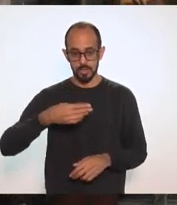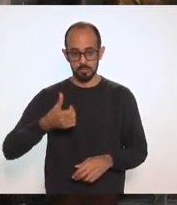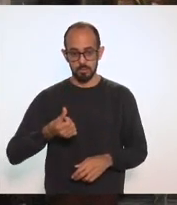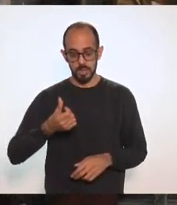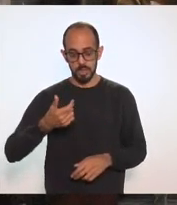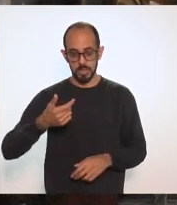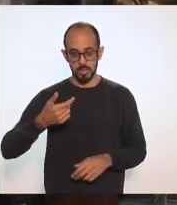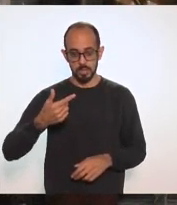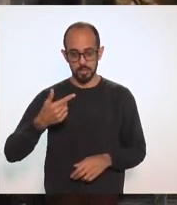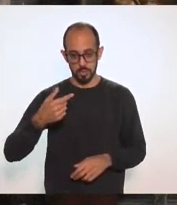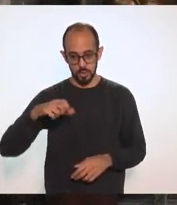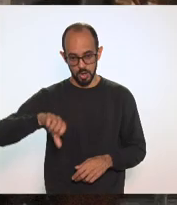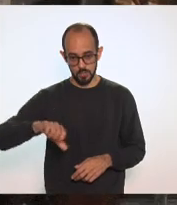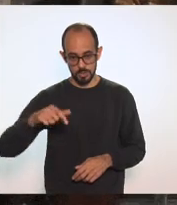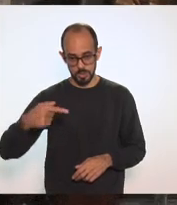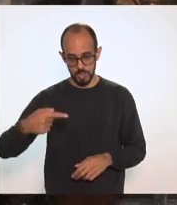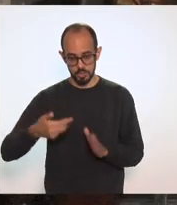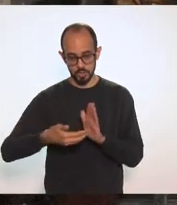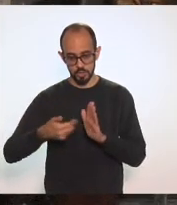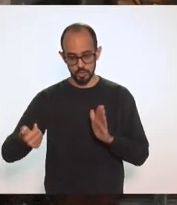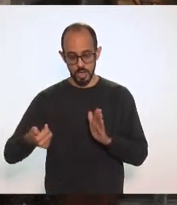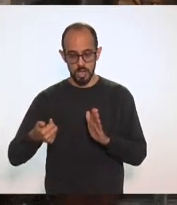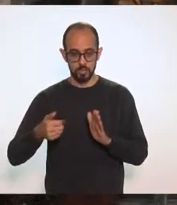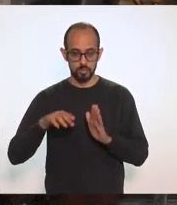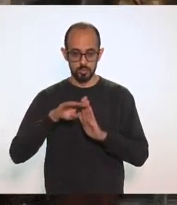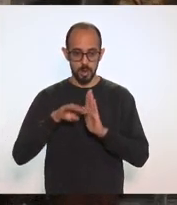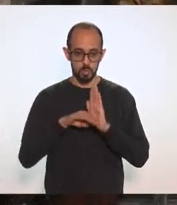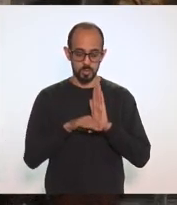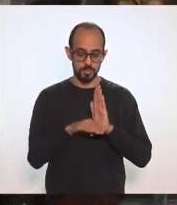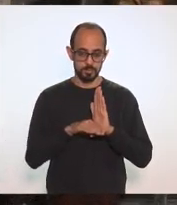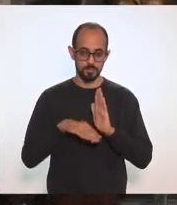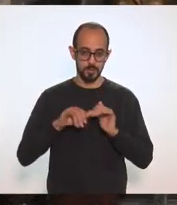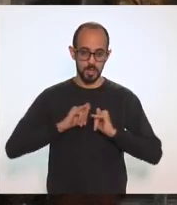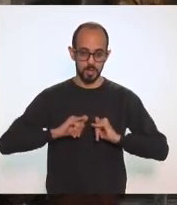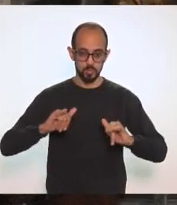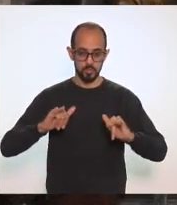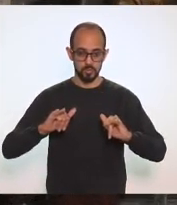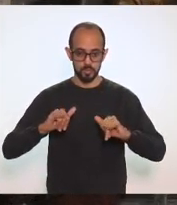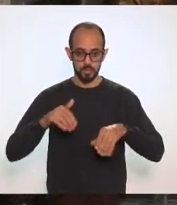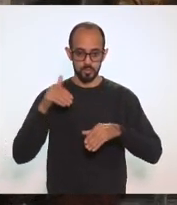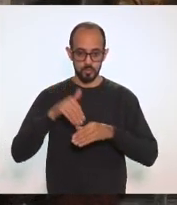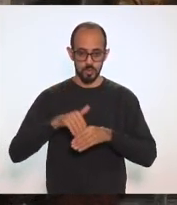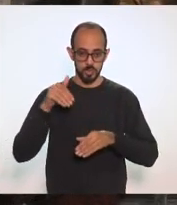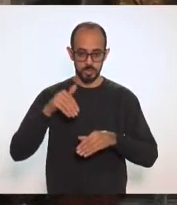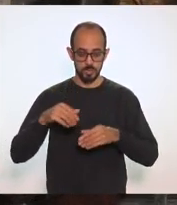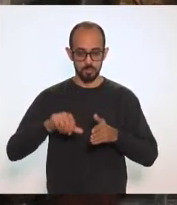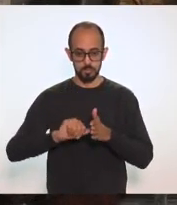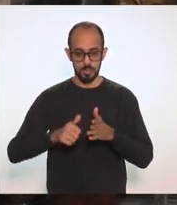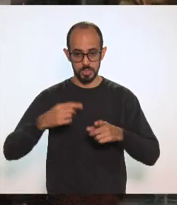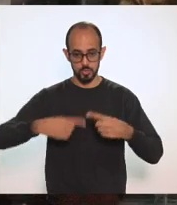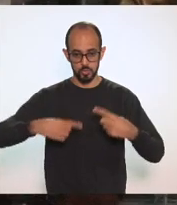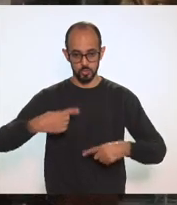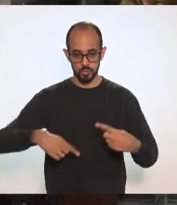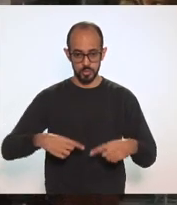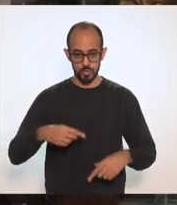3697-21. Está retirado de pauta. Anuncio em tramitação ordinária, em votação, em primeira discussão, projeto de